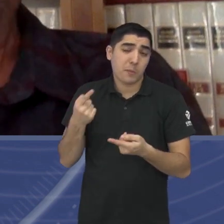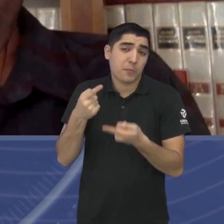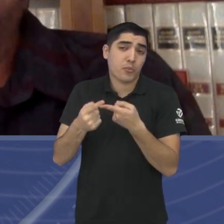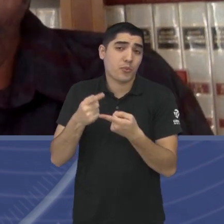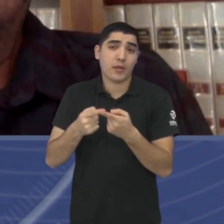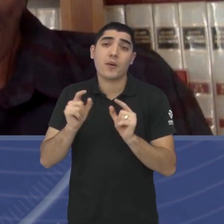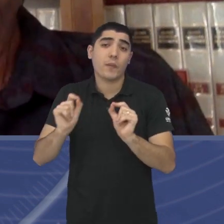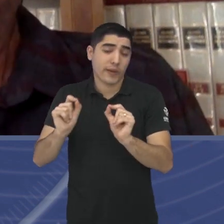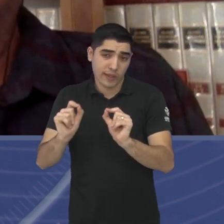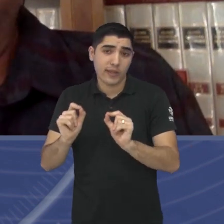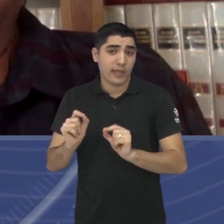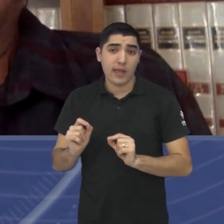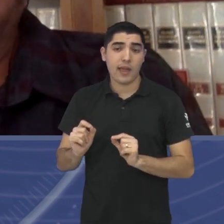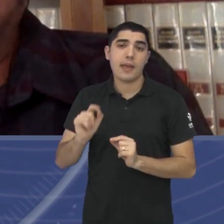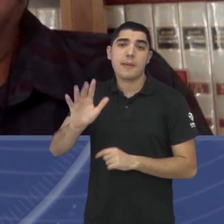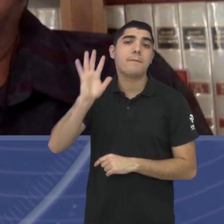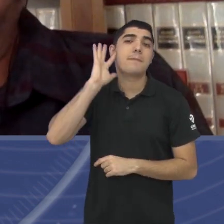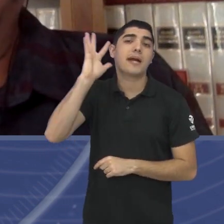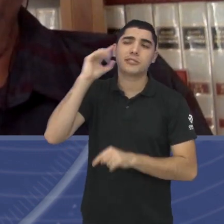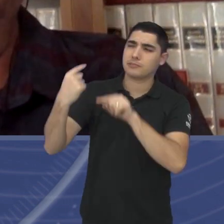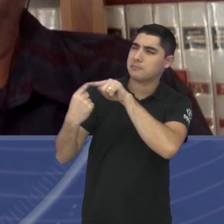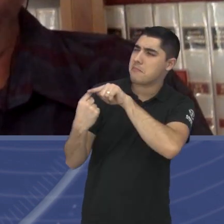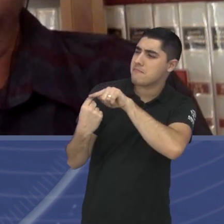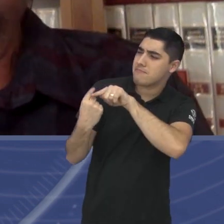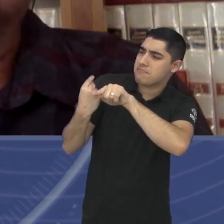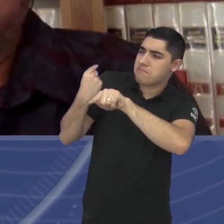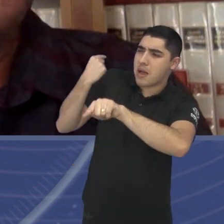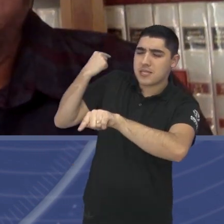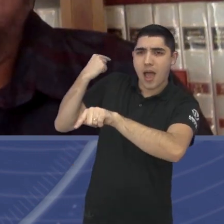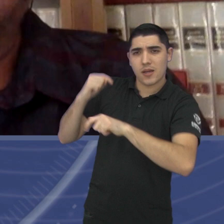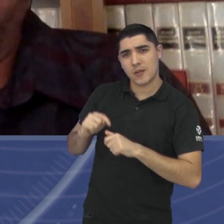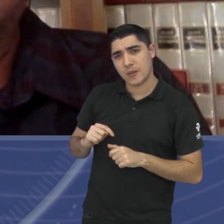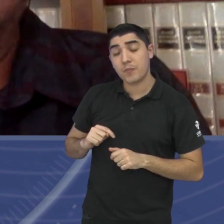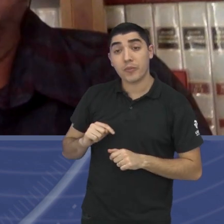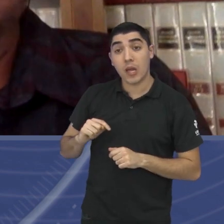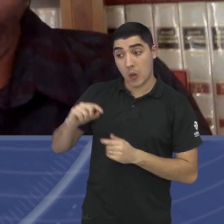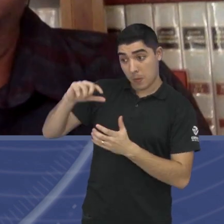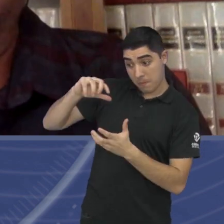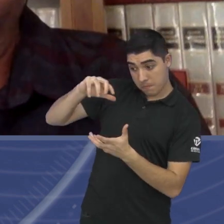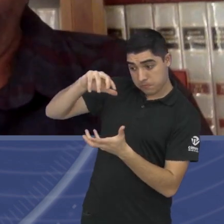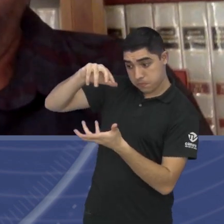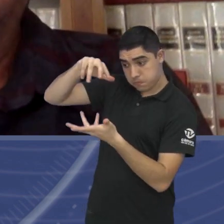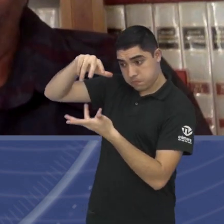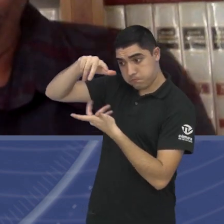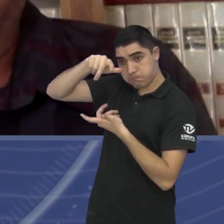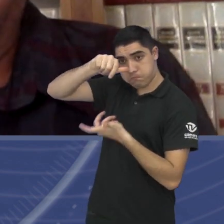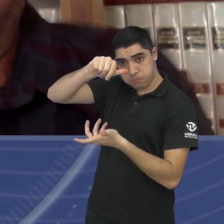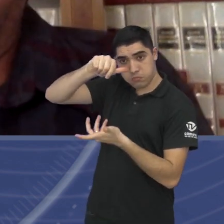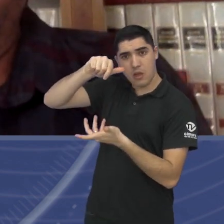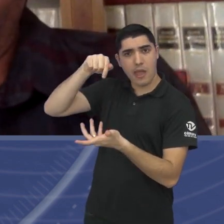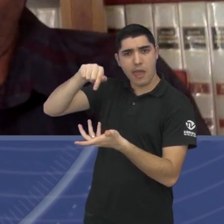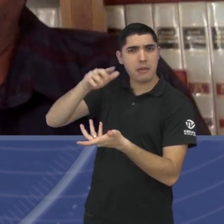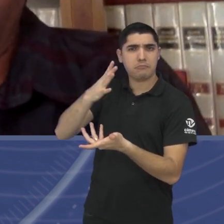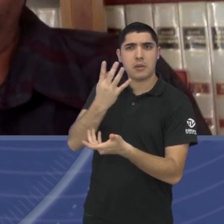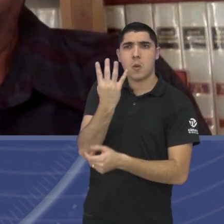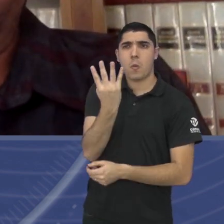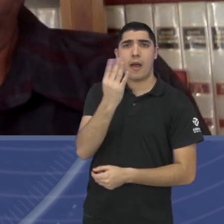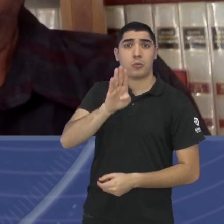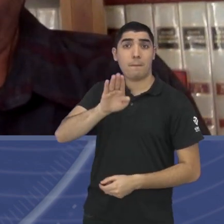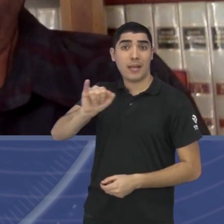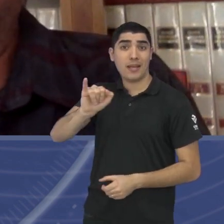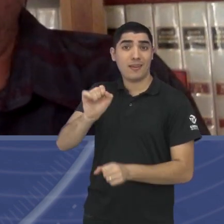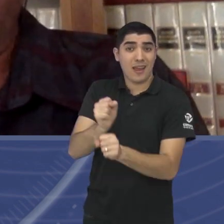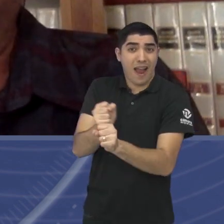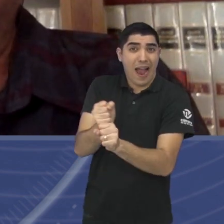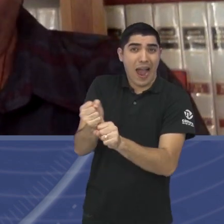para entender, porque a gente pode pensar lá atrás, inclusive, né? A Terra foi formada,